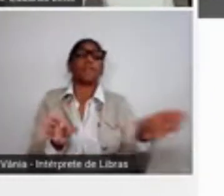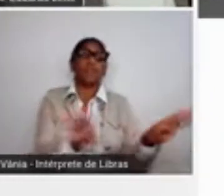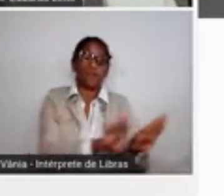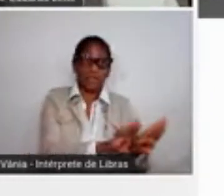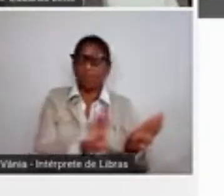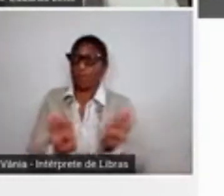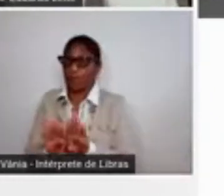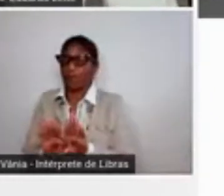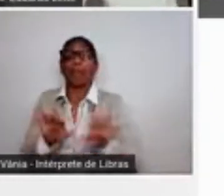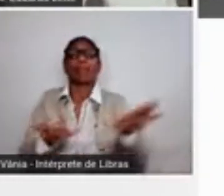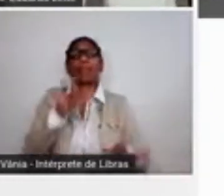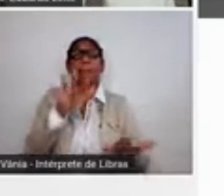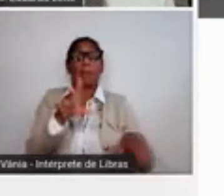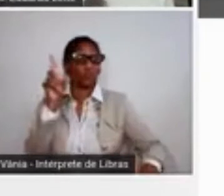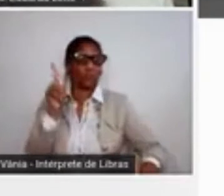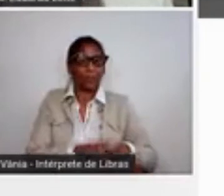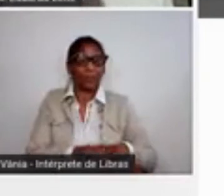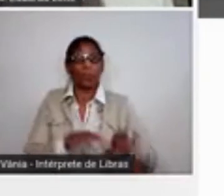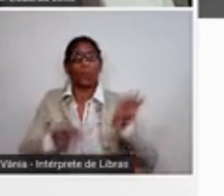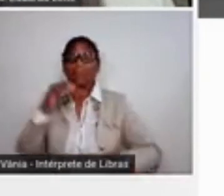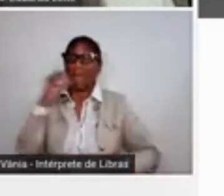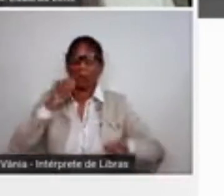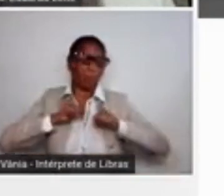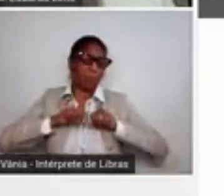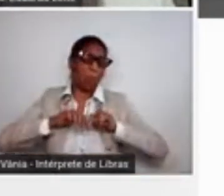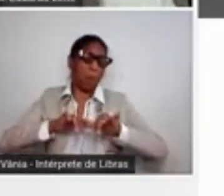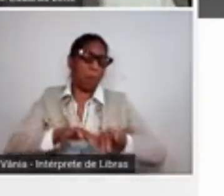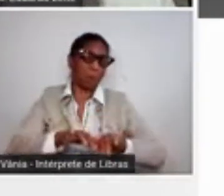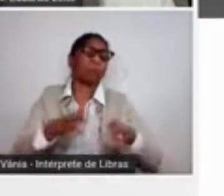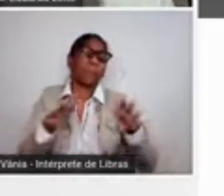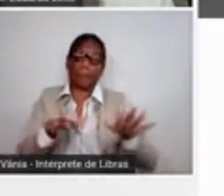que se observa em termos de velocidade e em termos de